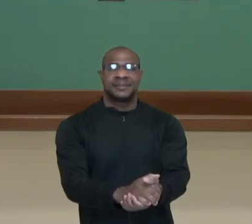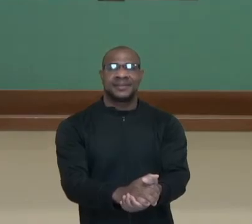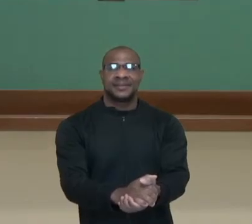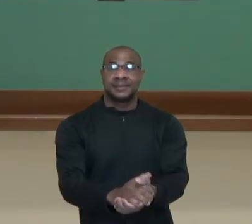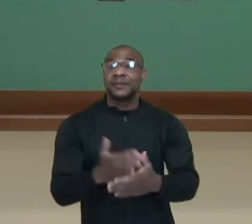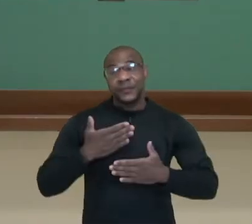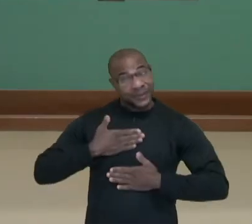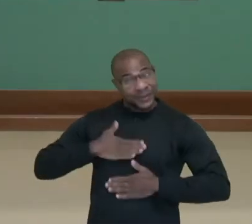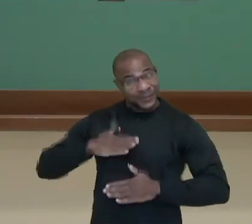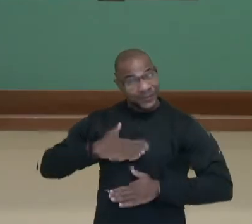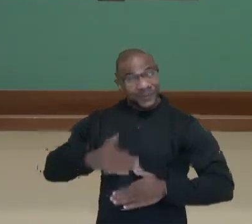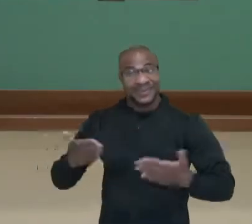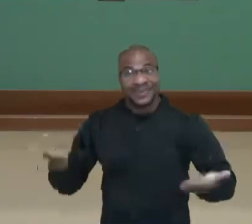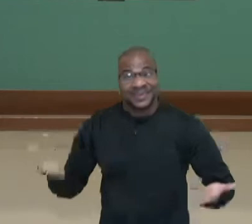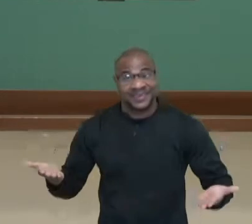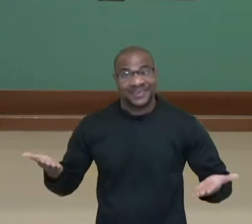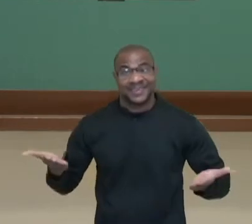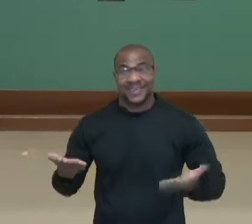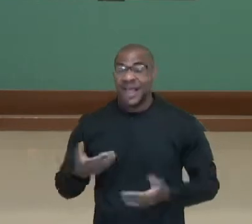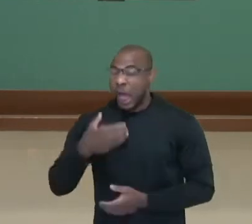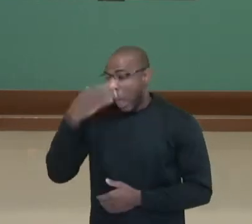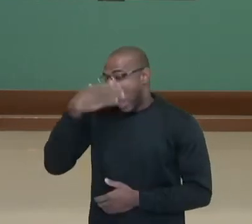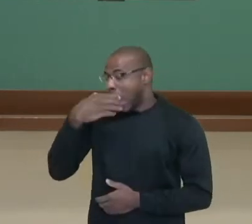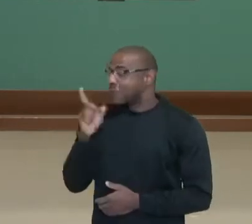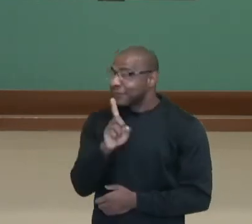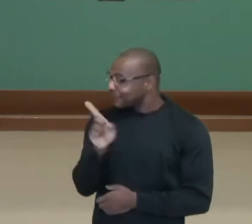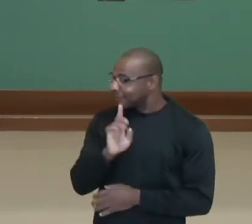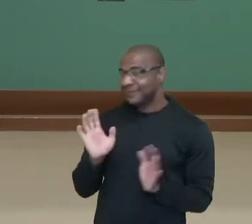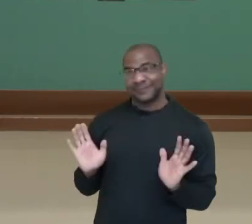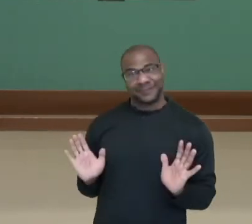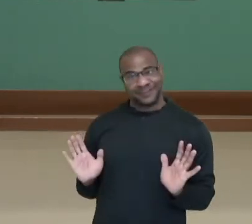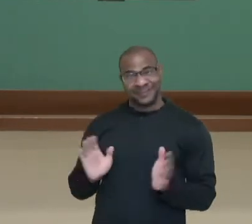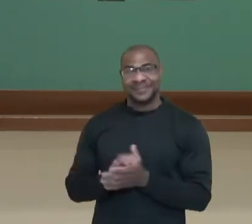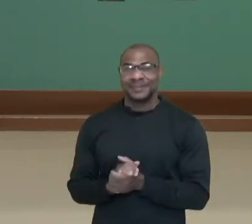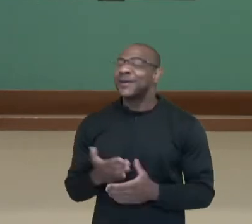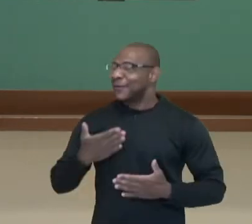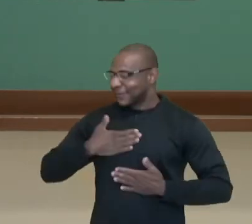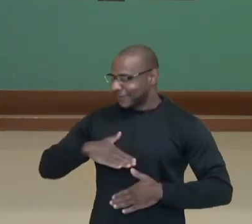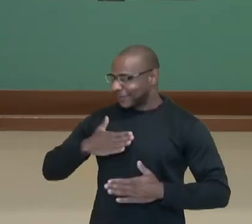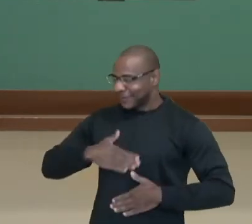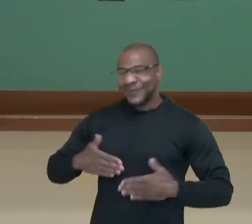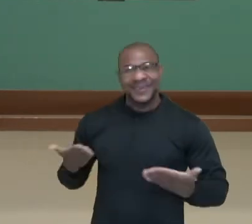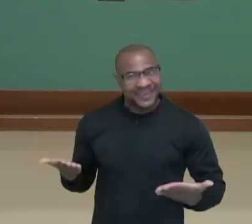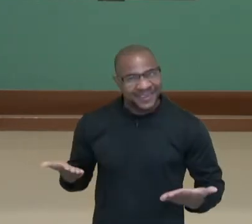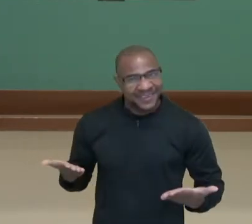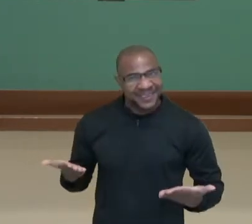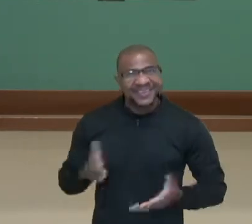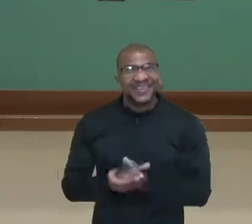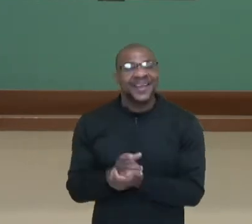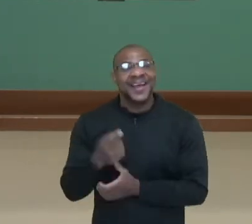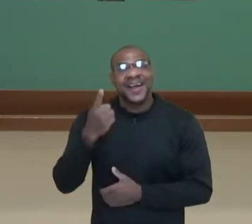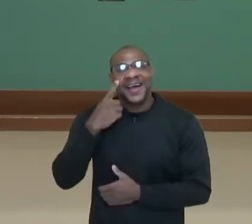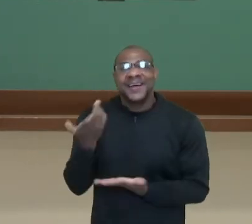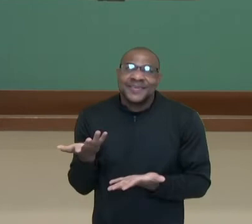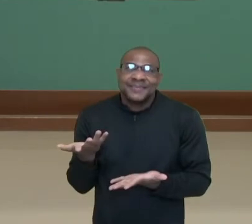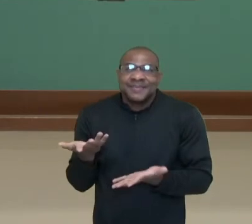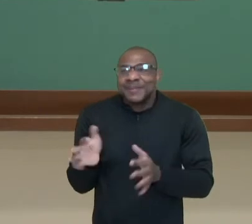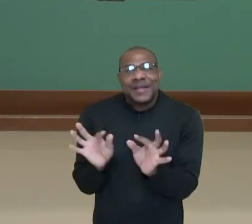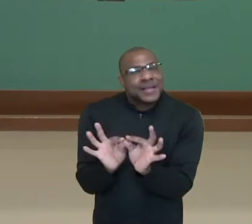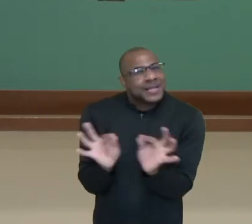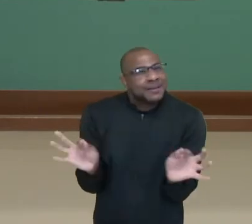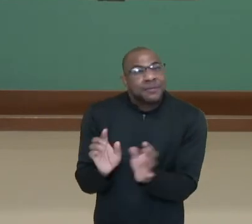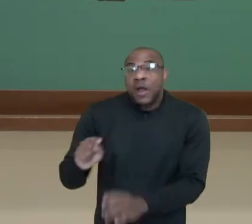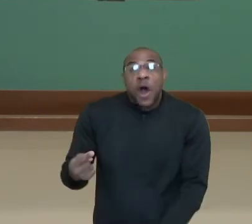Foi tranquilo, né? Não quero choradeira, cedo. Mas foi tranquilo, um exercício bem tranquilo, de análise bem simples, uma única